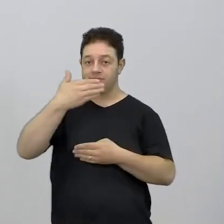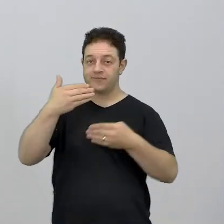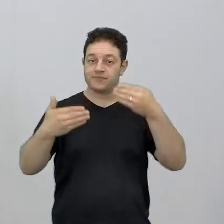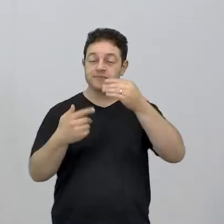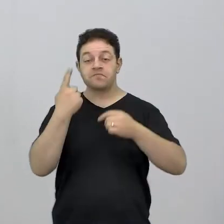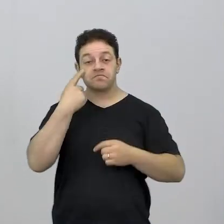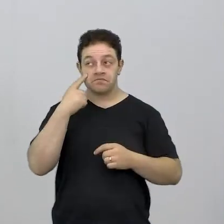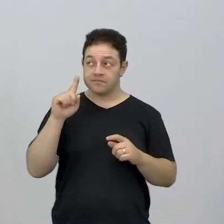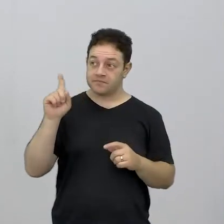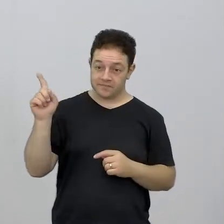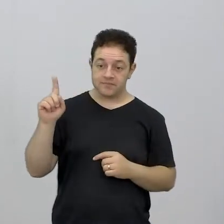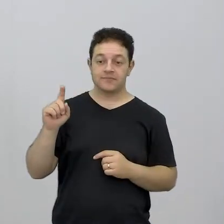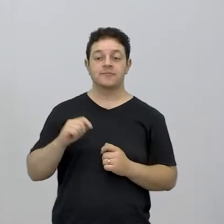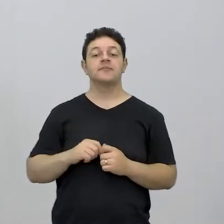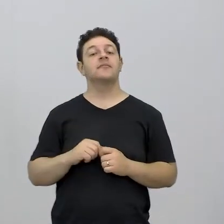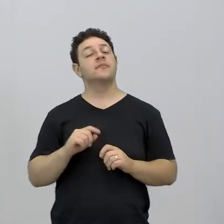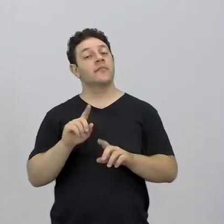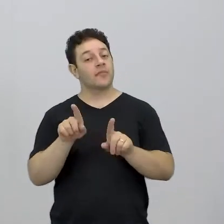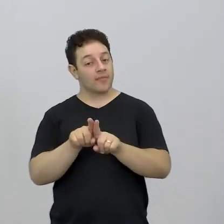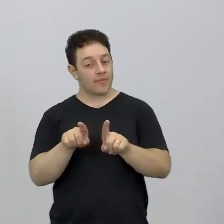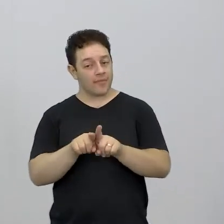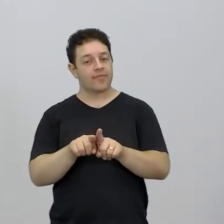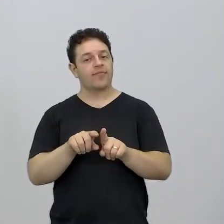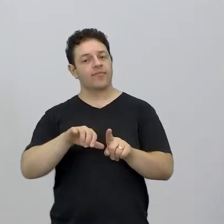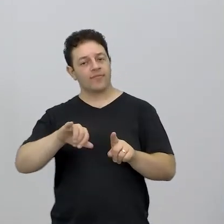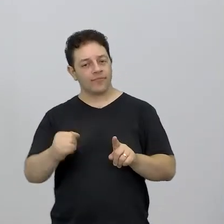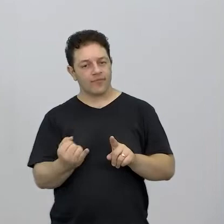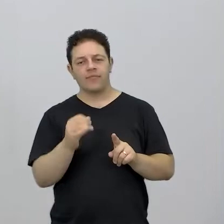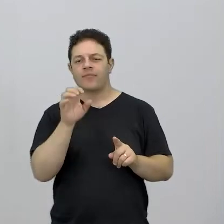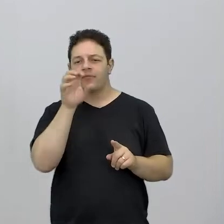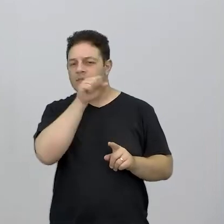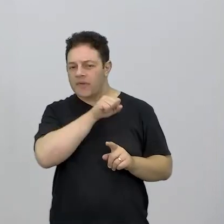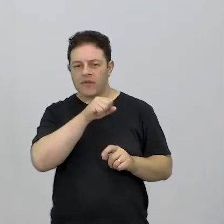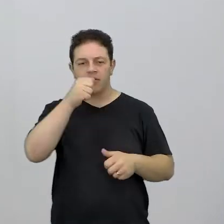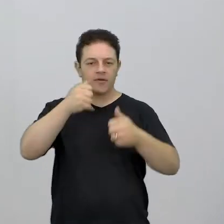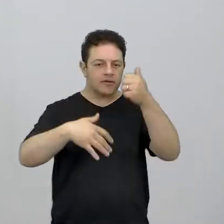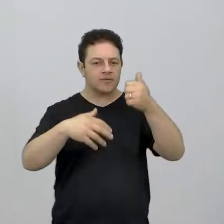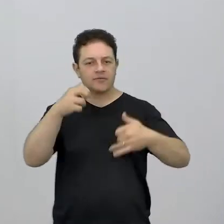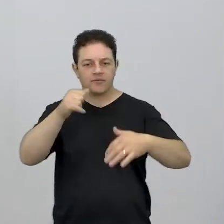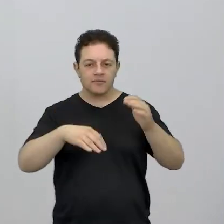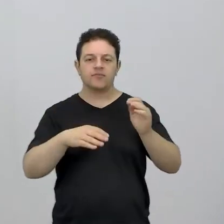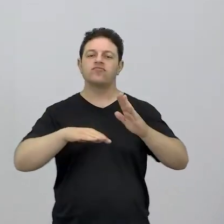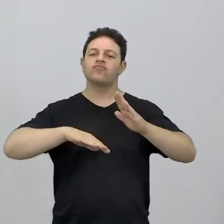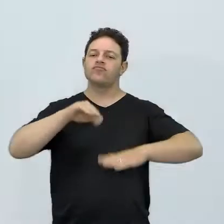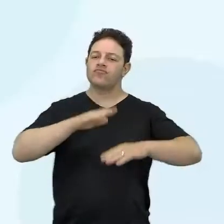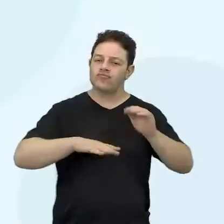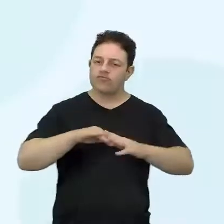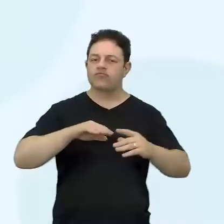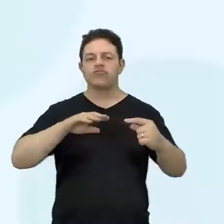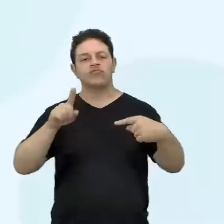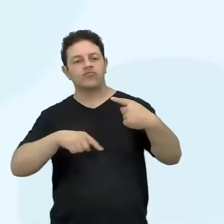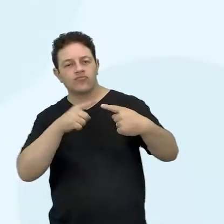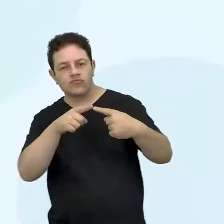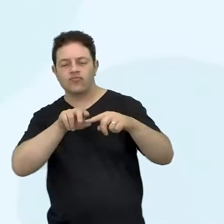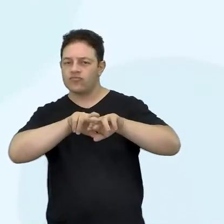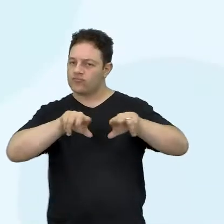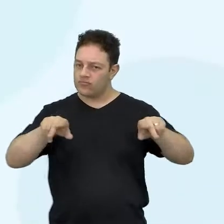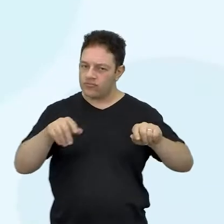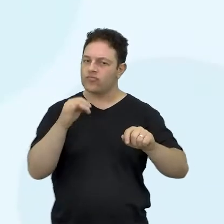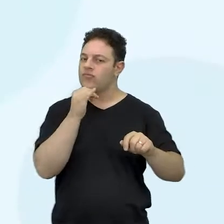verem e eu já vou brevemente falar, né, das habilidades e objetivos, né,